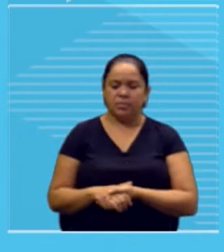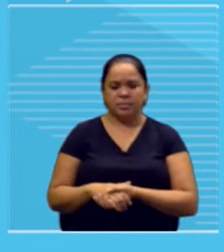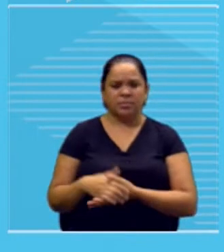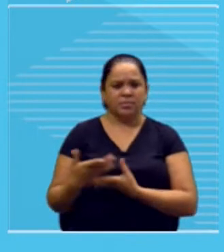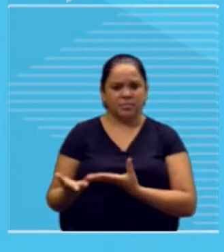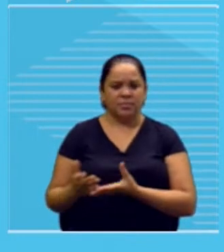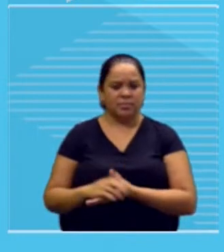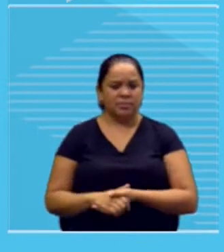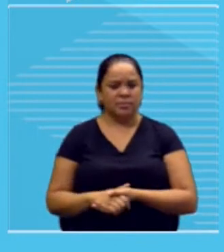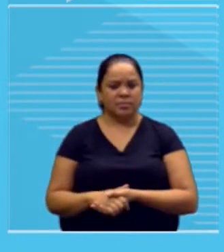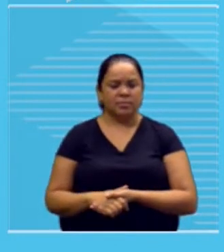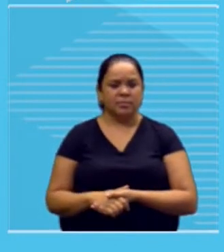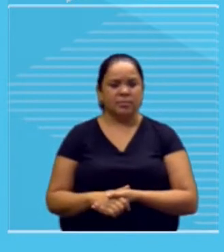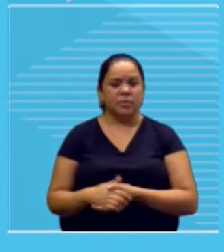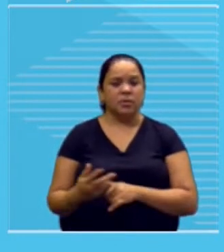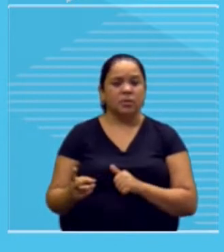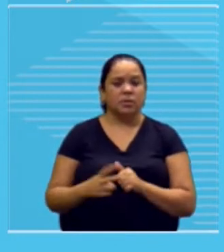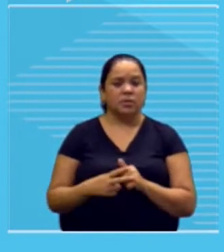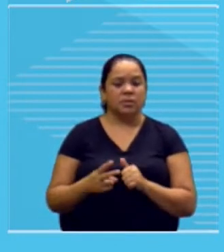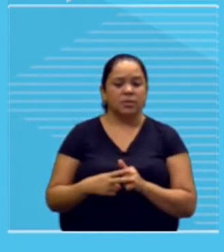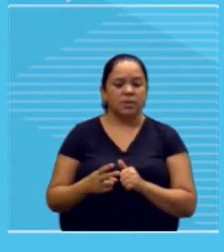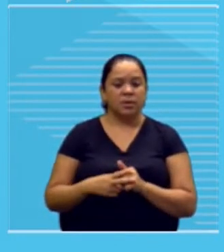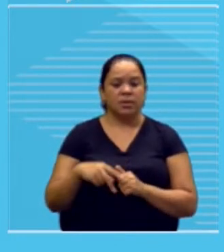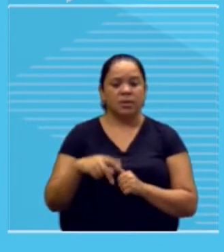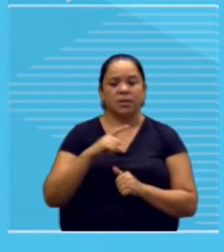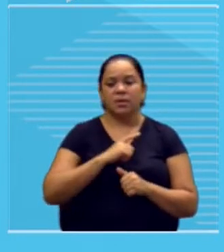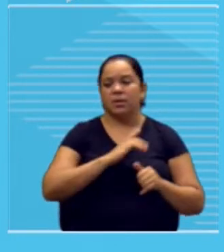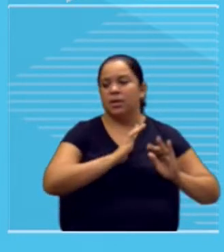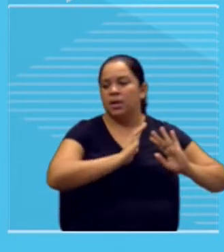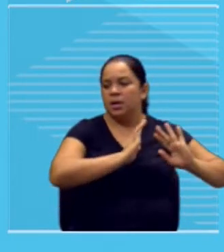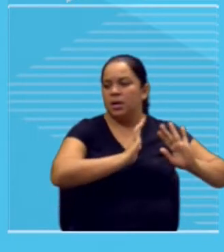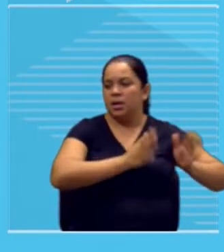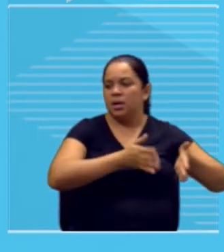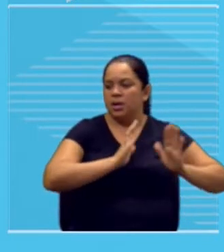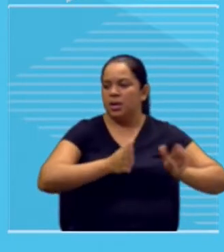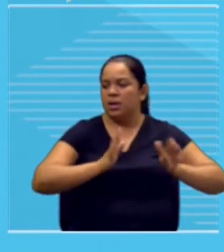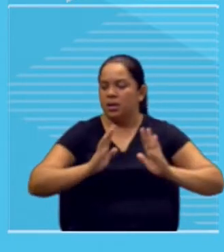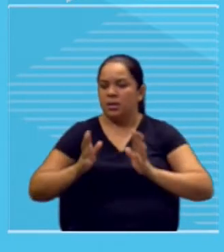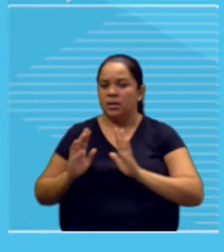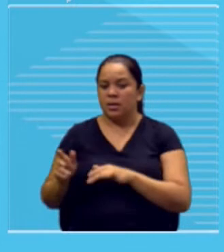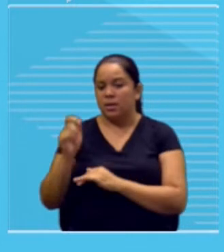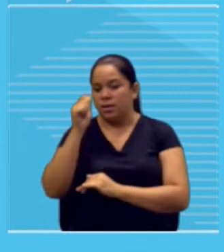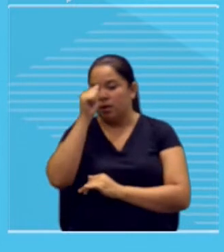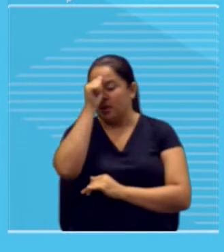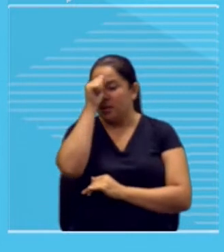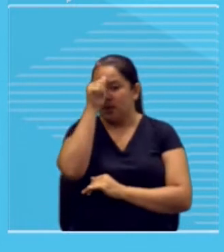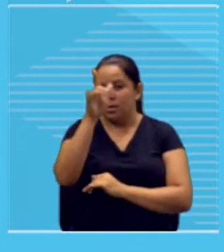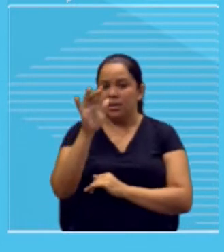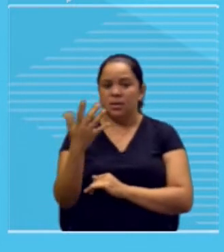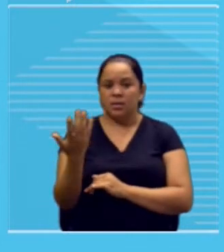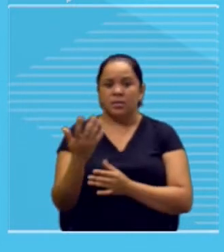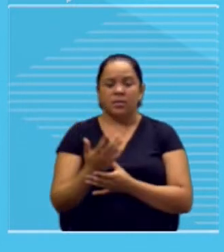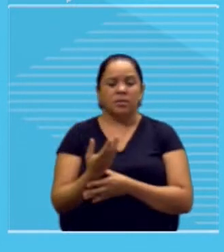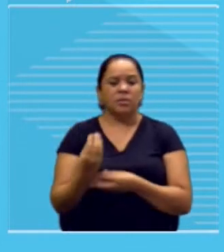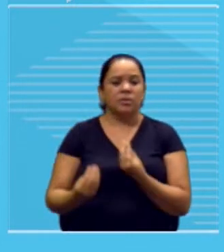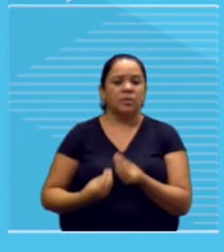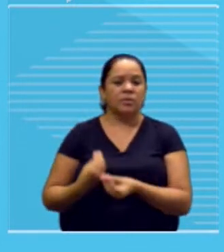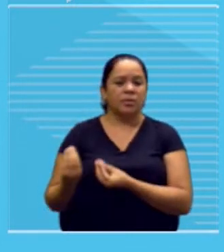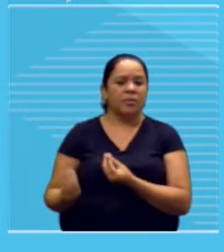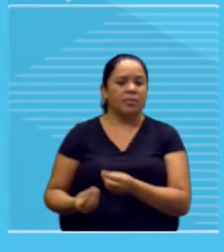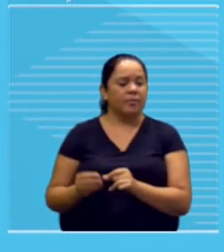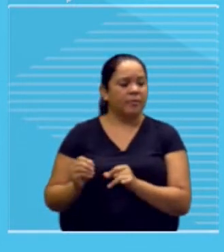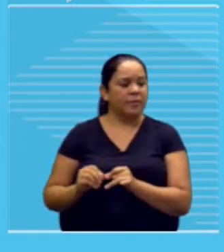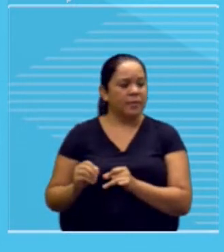os verbos eles vão estar dando sequência vão dar a ideia das ações um você vai fazer